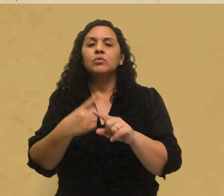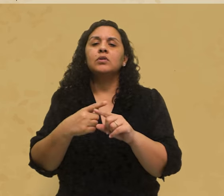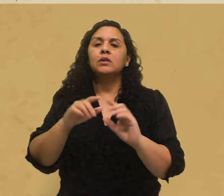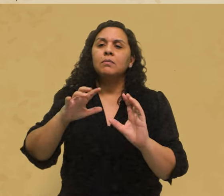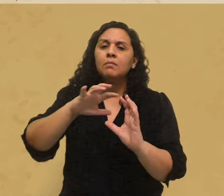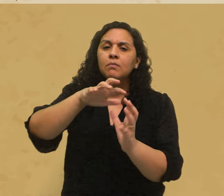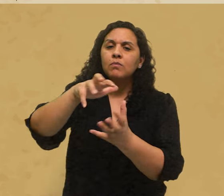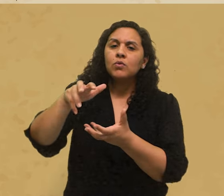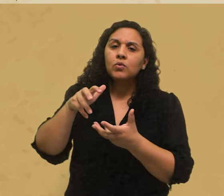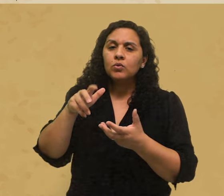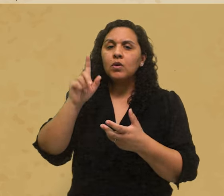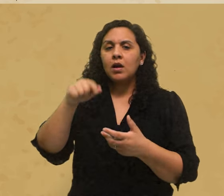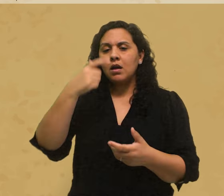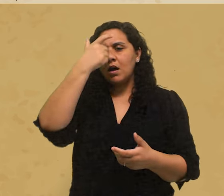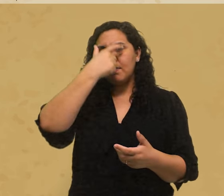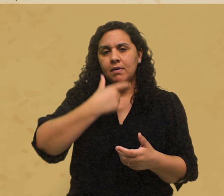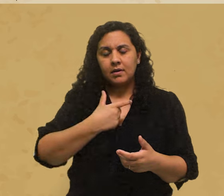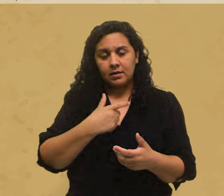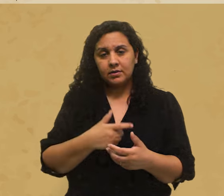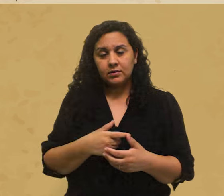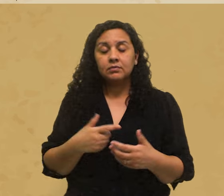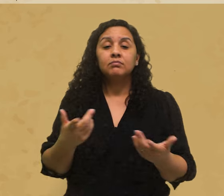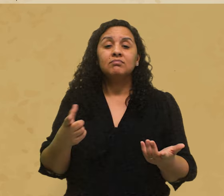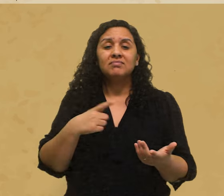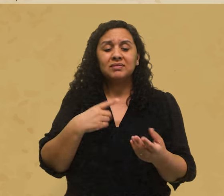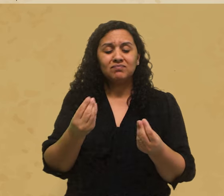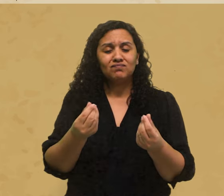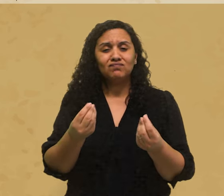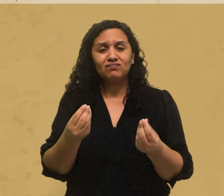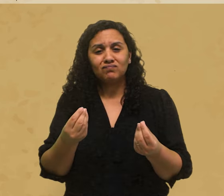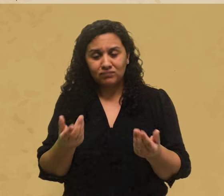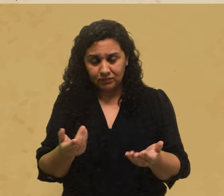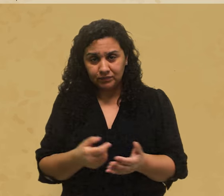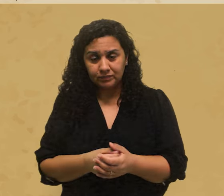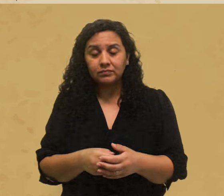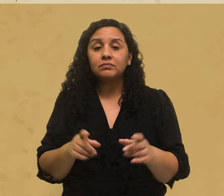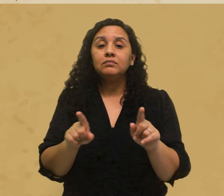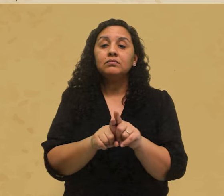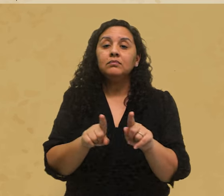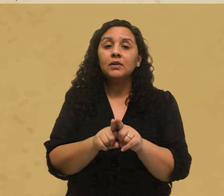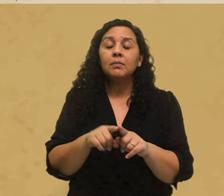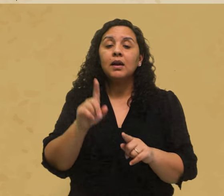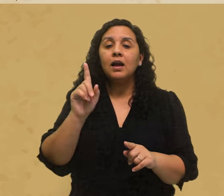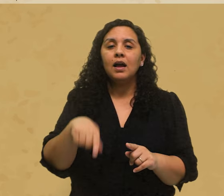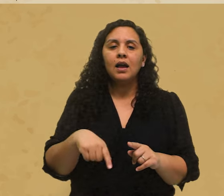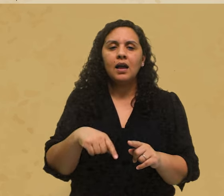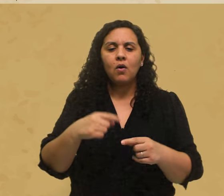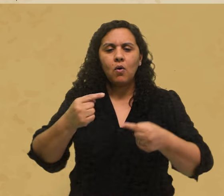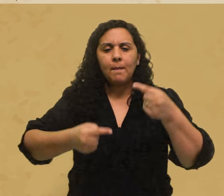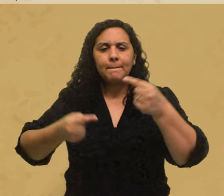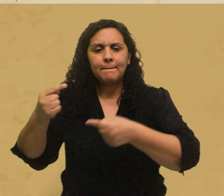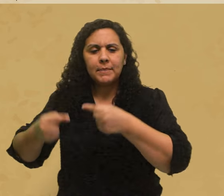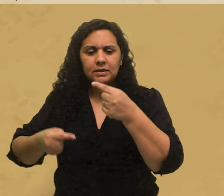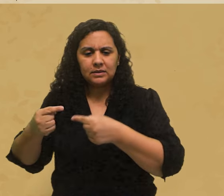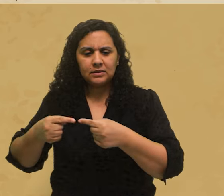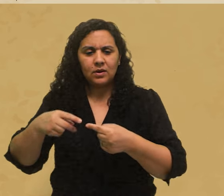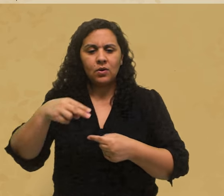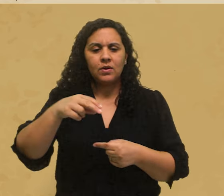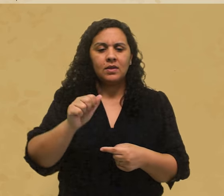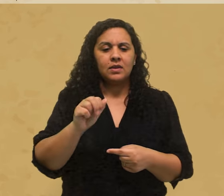eu, no sentido de um mundo dirigido para o aparente, para a superficialidade, para